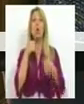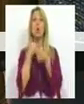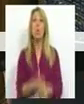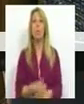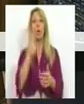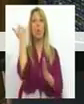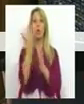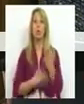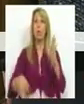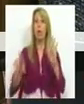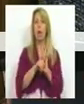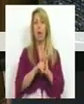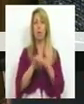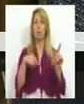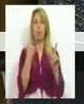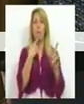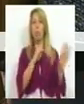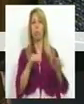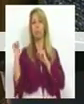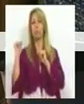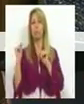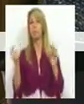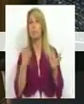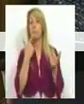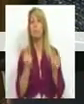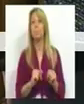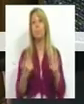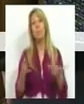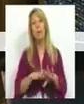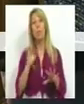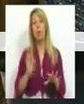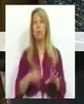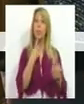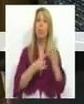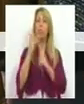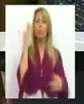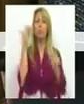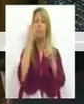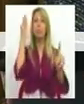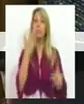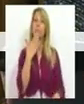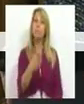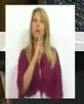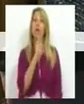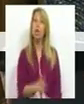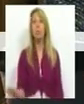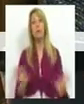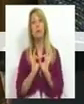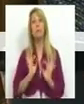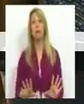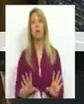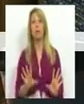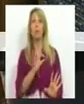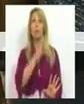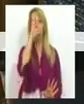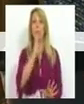podemos demitir-nos também a este nível. Neste sentido, trago perguntas concretas para as quais pedi respostas igualmente concretas da